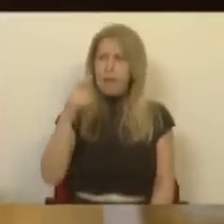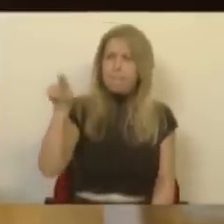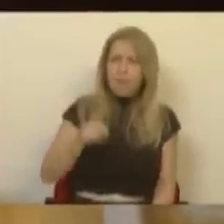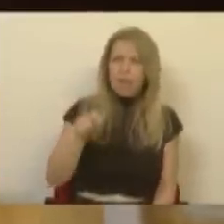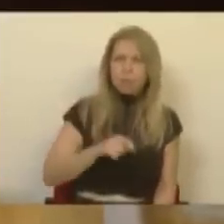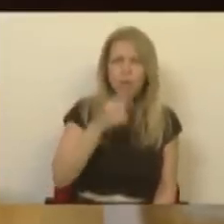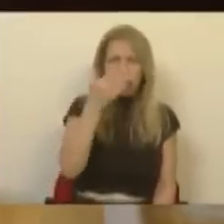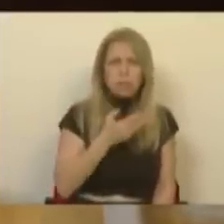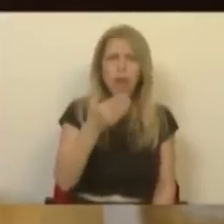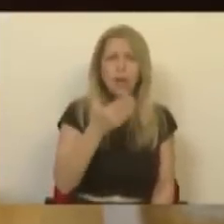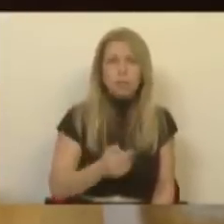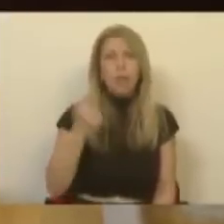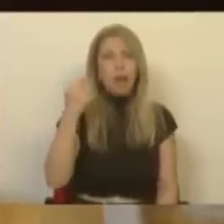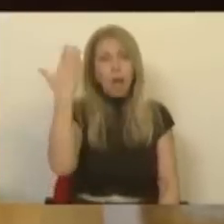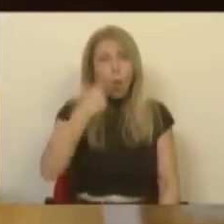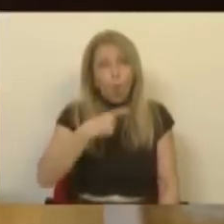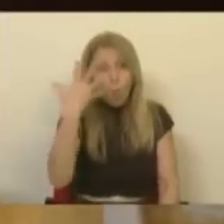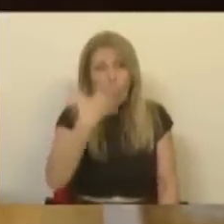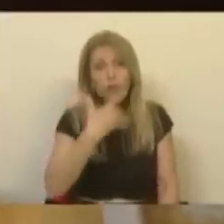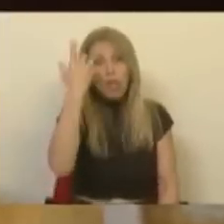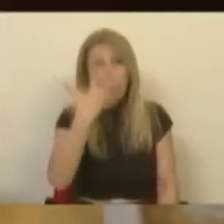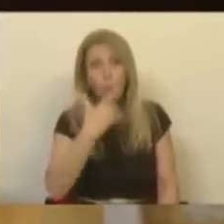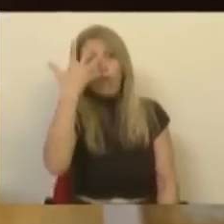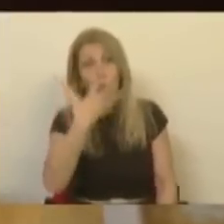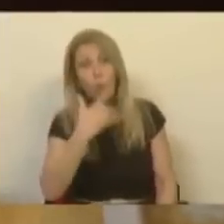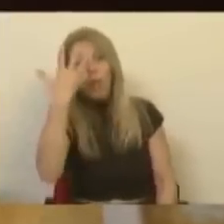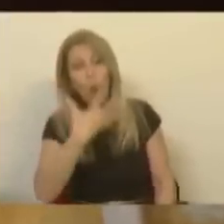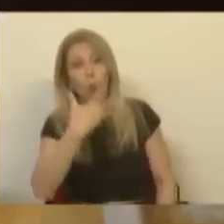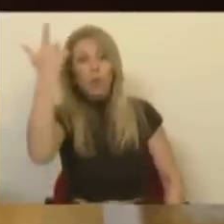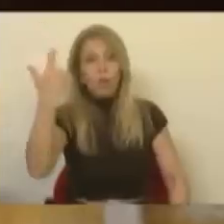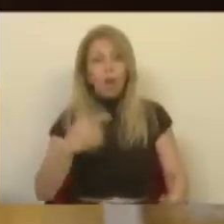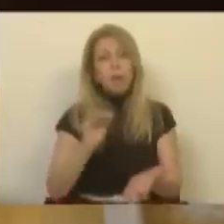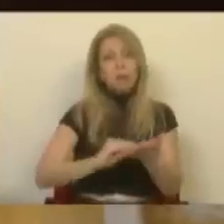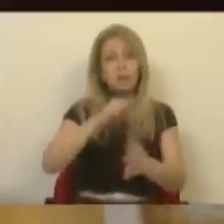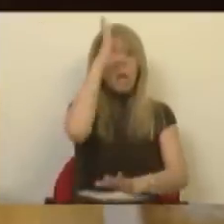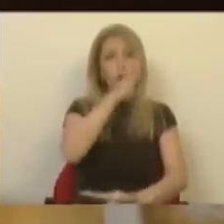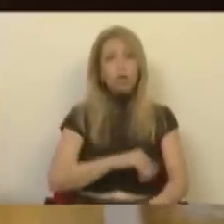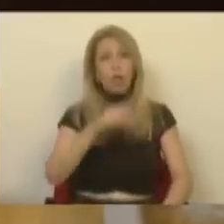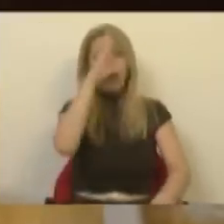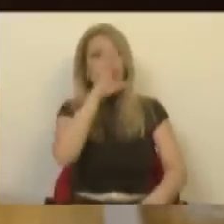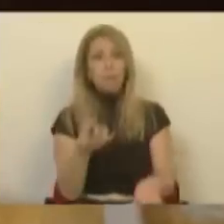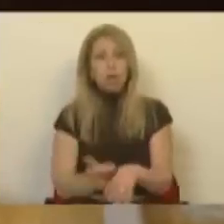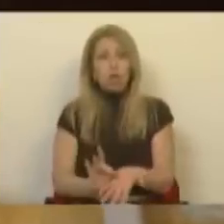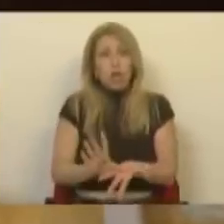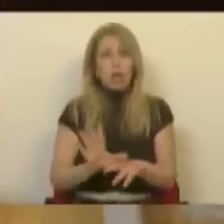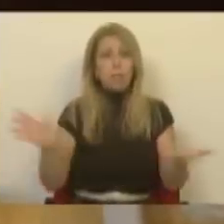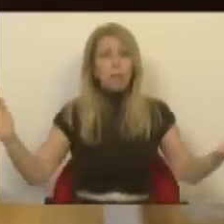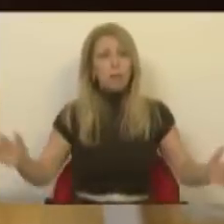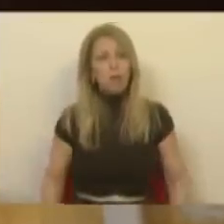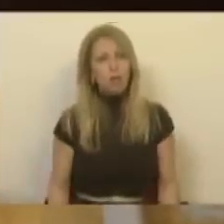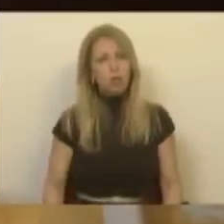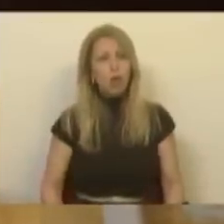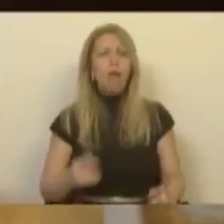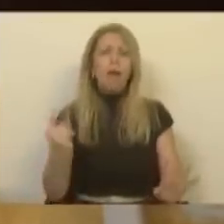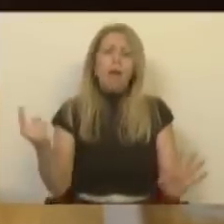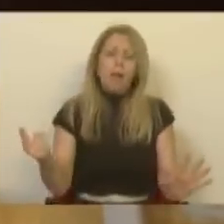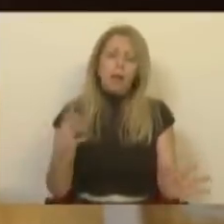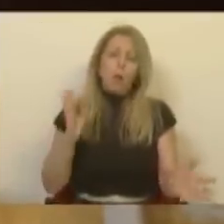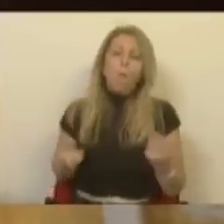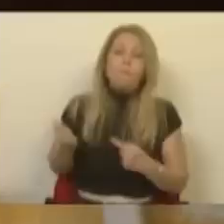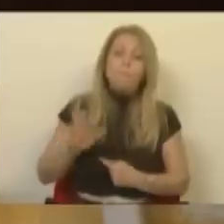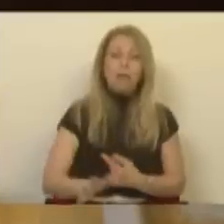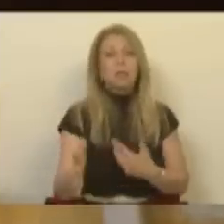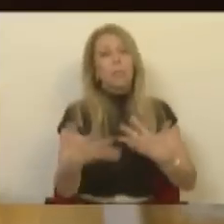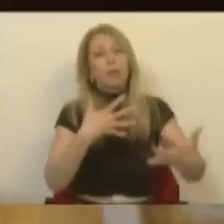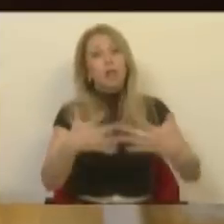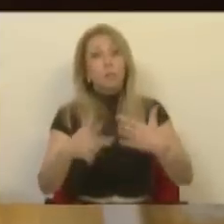secretários do estado e ministros demitidos eram um passo mais pela transparência mesmo que demorasse um pouco mais a formar o governo e era um